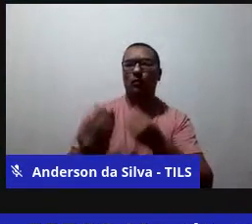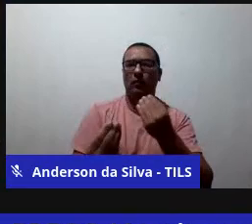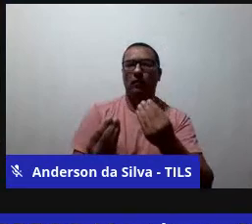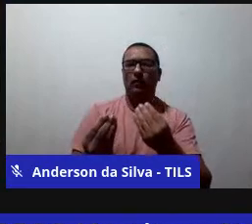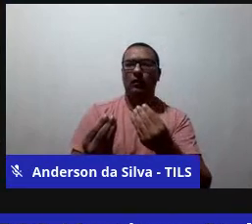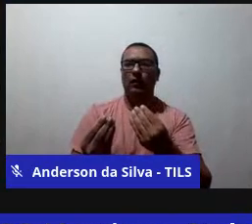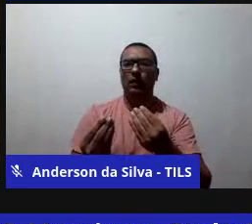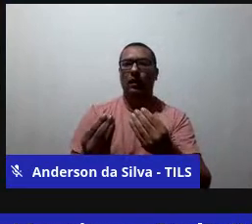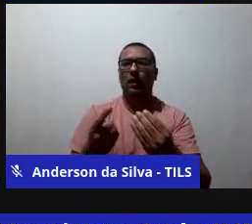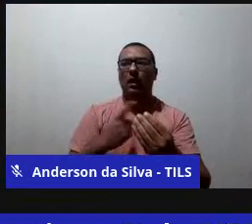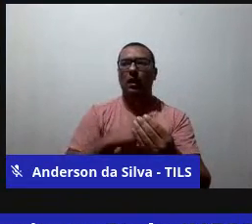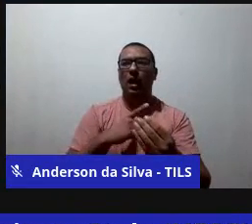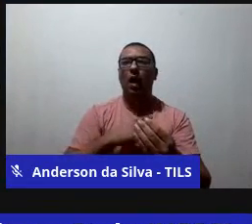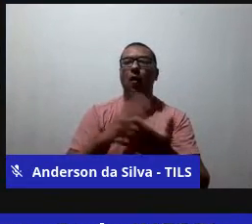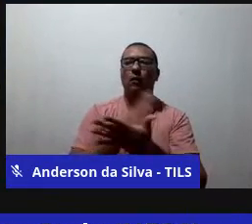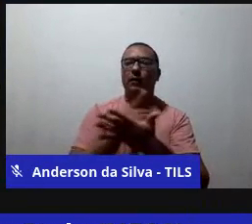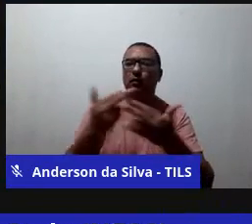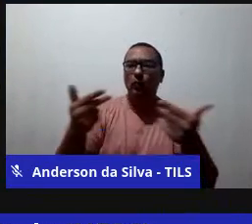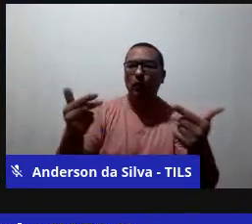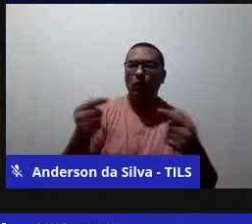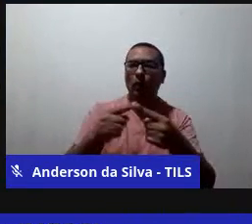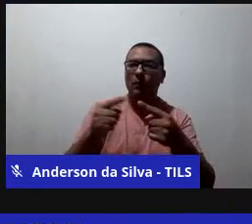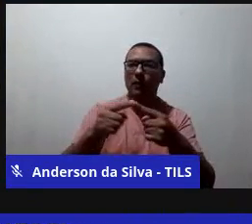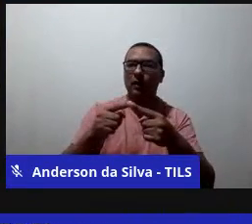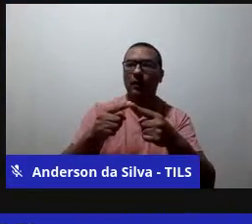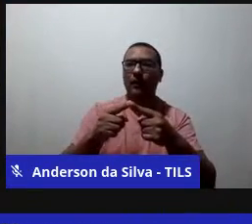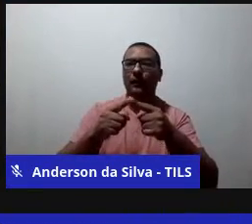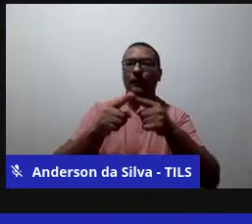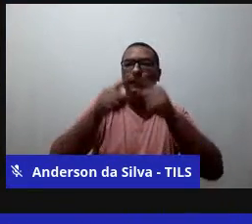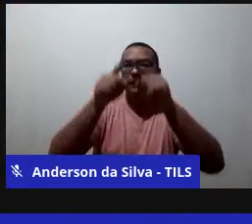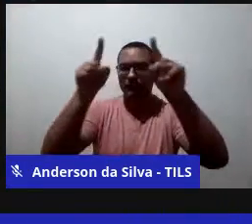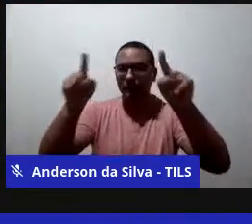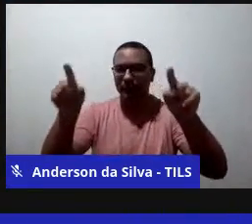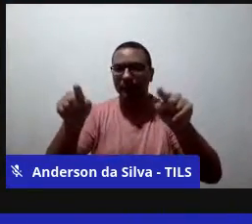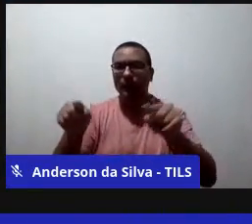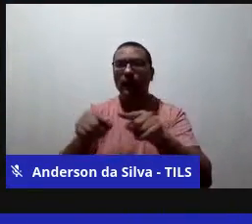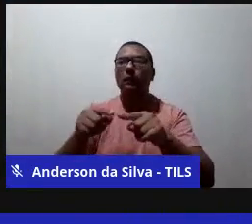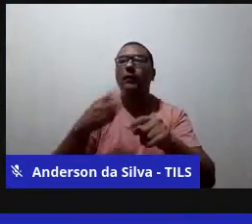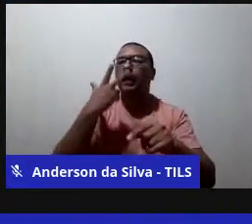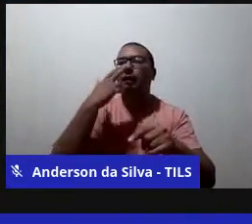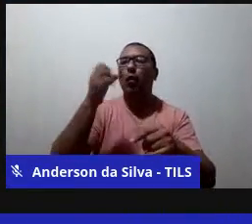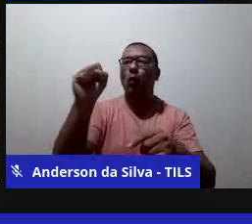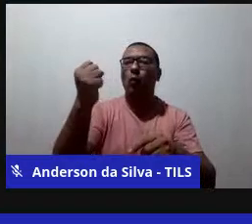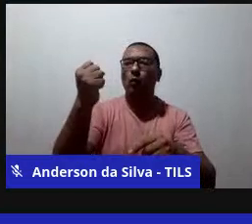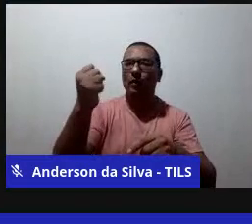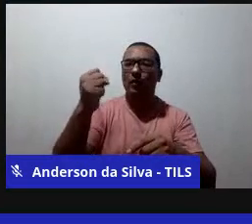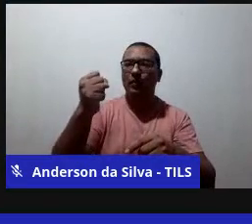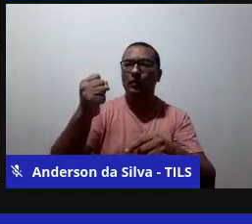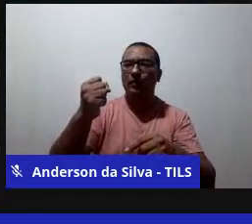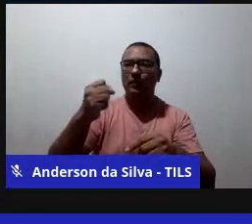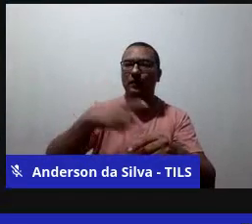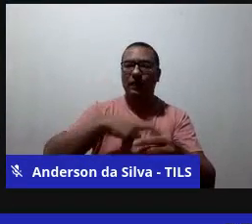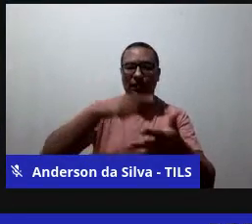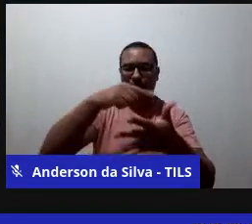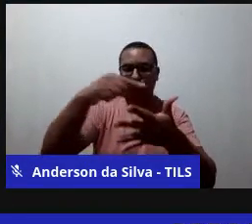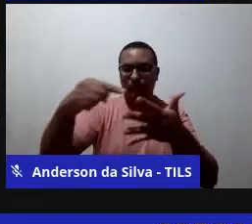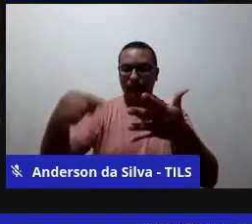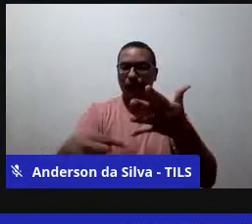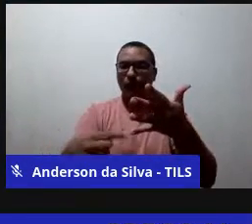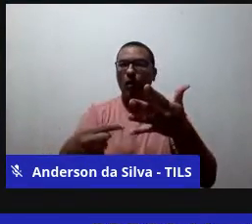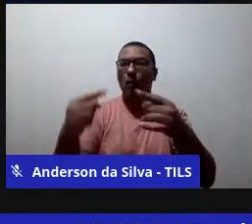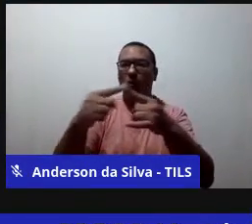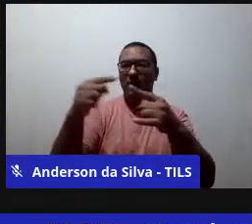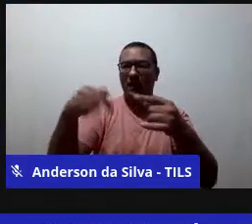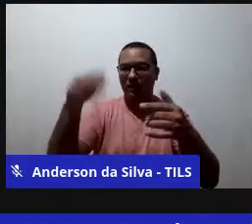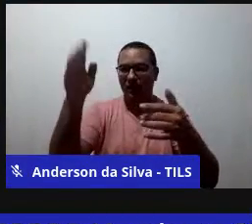um hexágono se transformou num octógono, porque são 8 dimensões que temos que considerar no Brasil. A dimensão que já